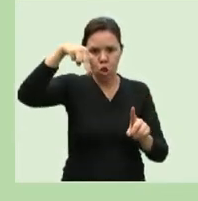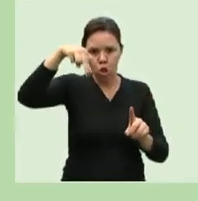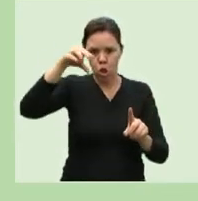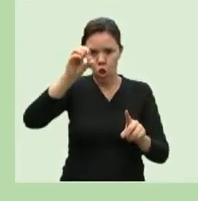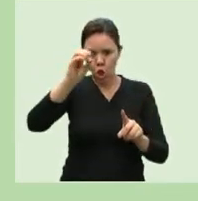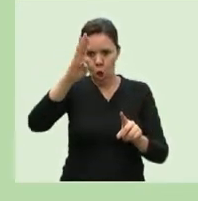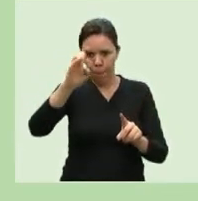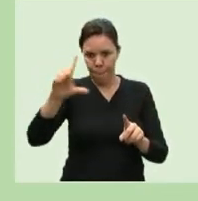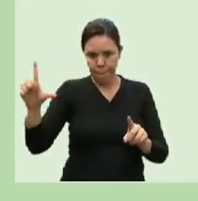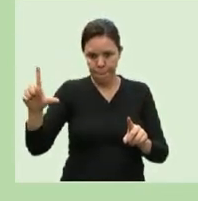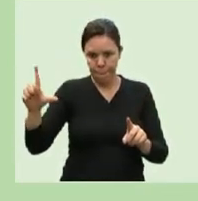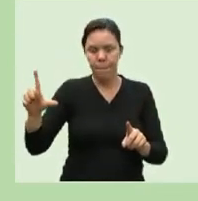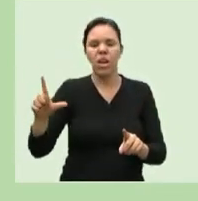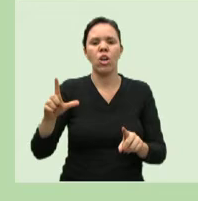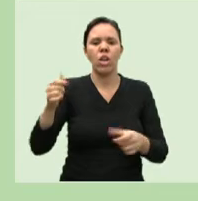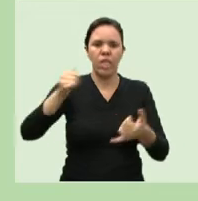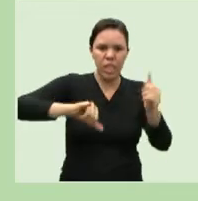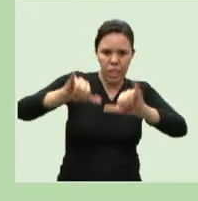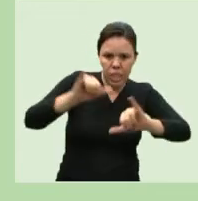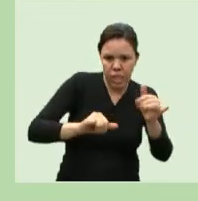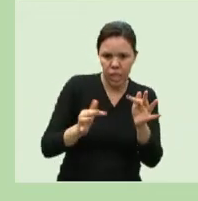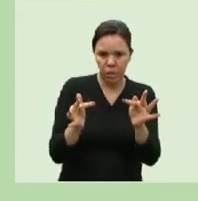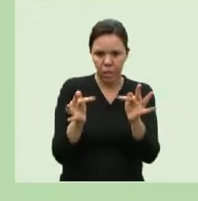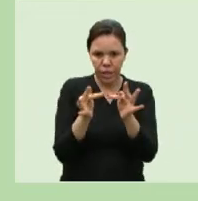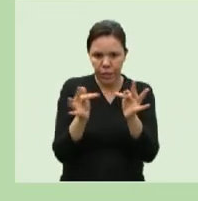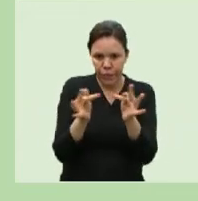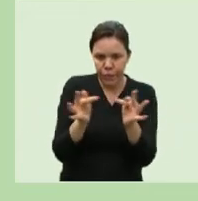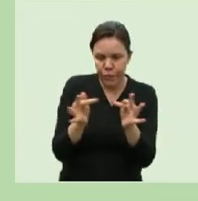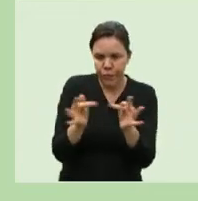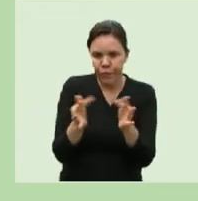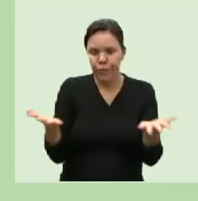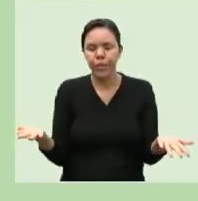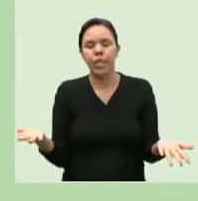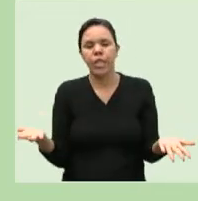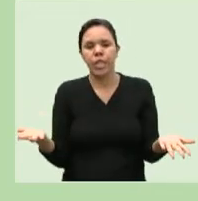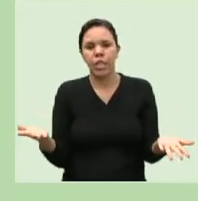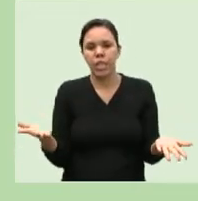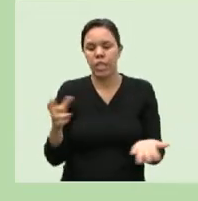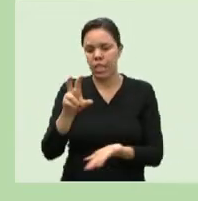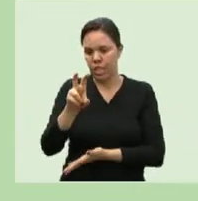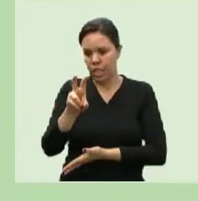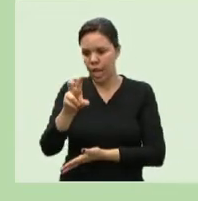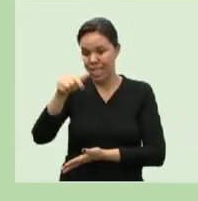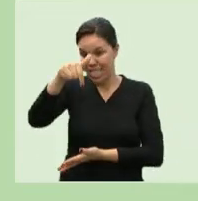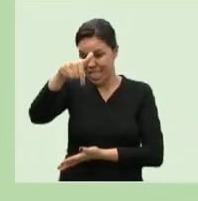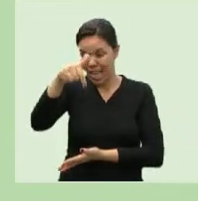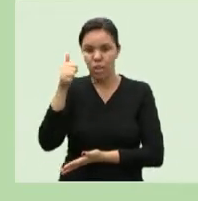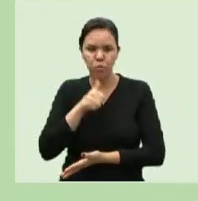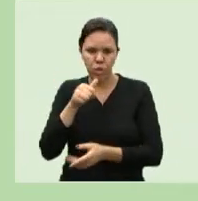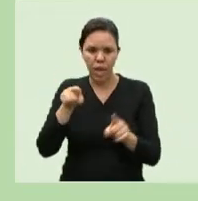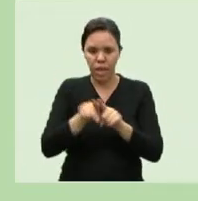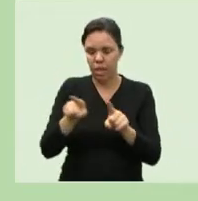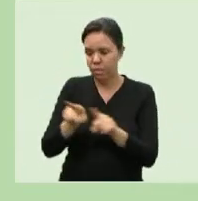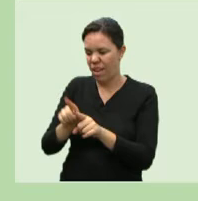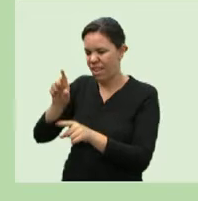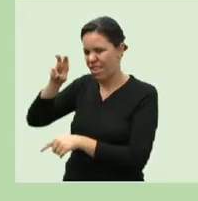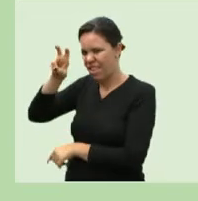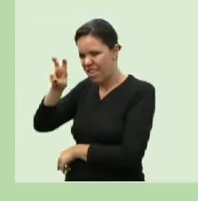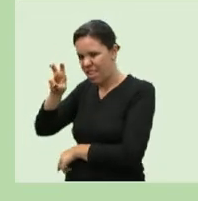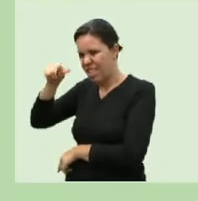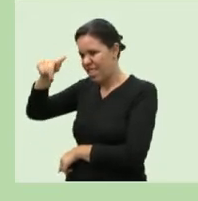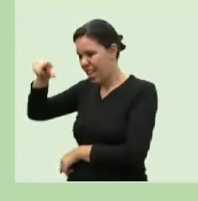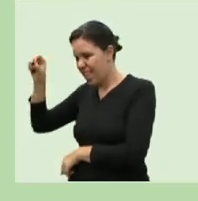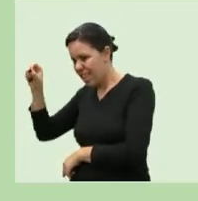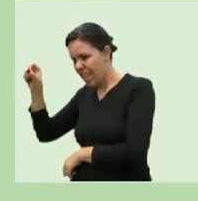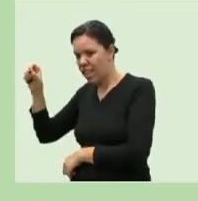entregue a 17 mulheres e a 572 homens. Um trabalho da Universidade do Rio Grande